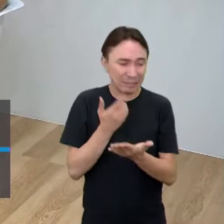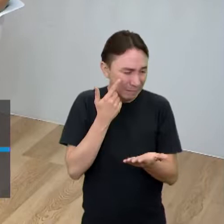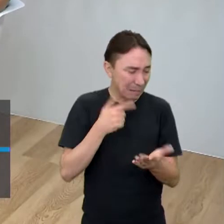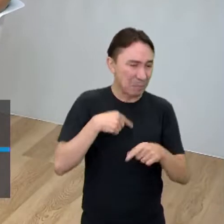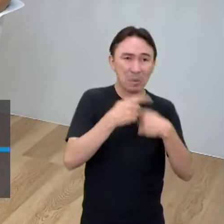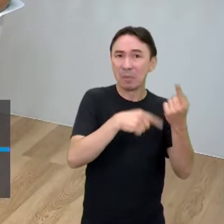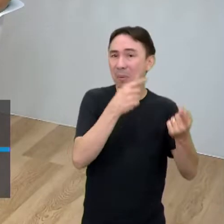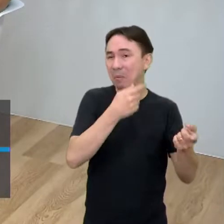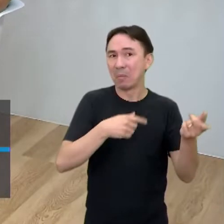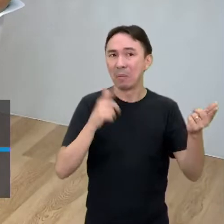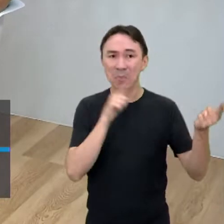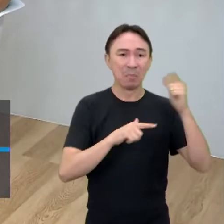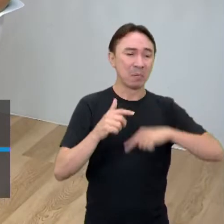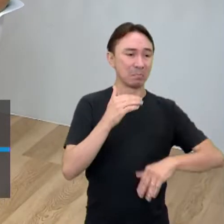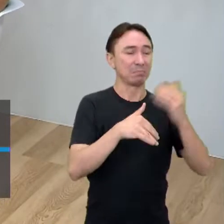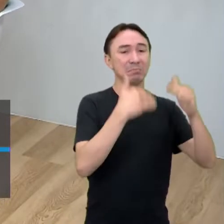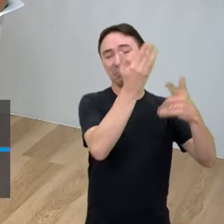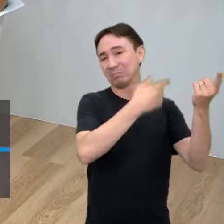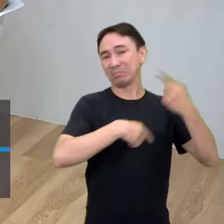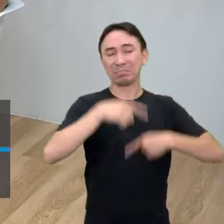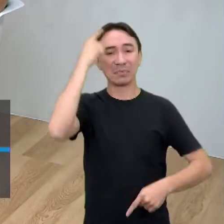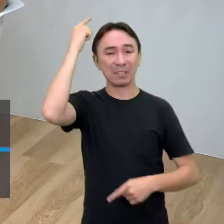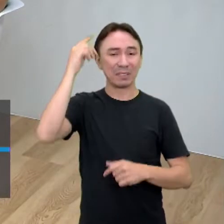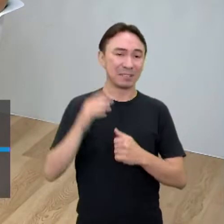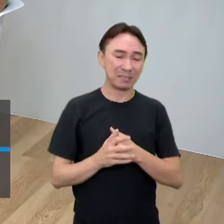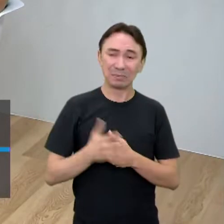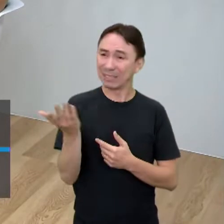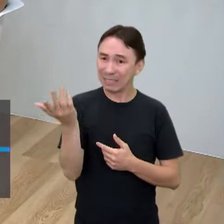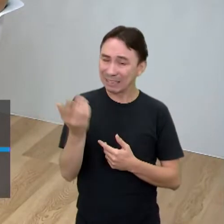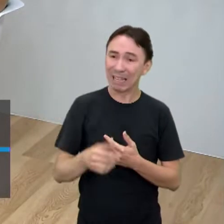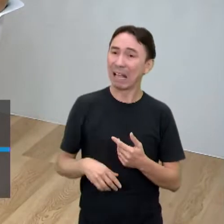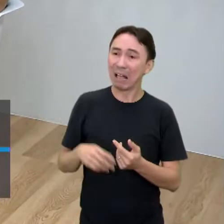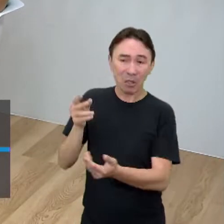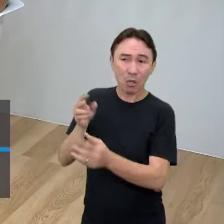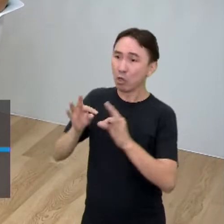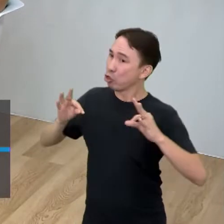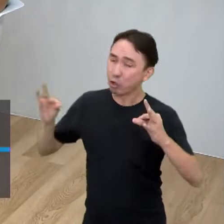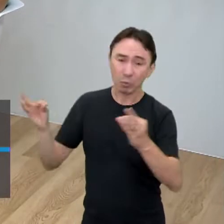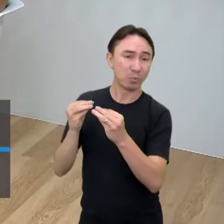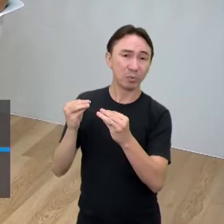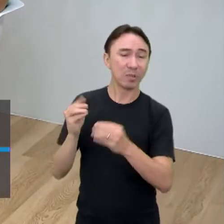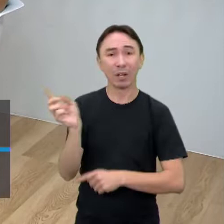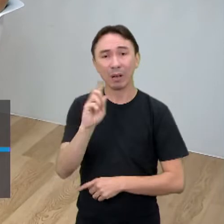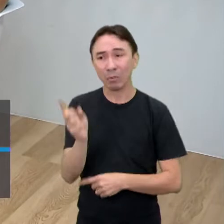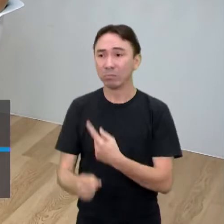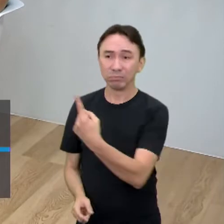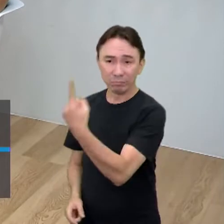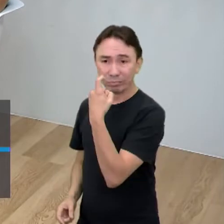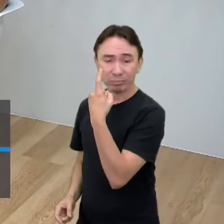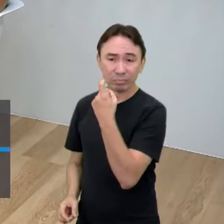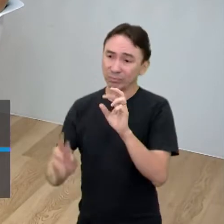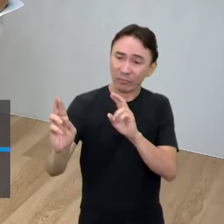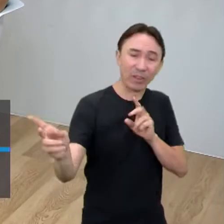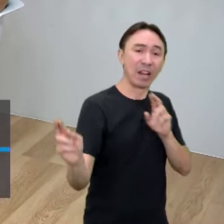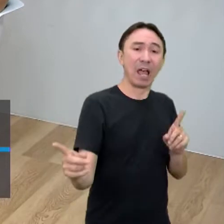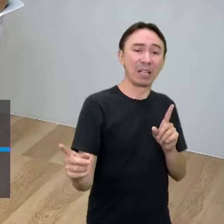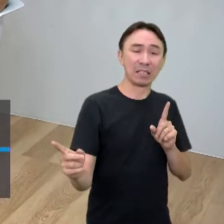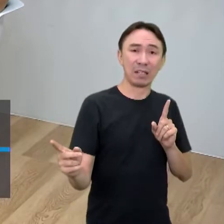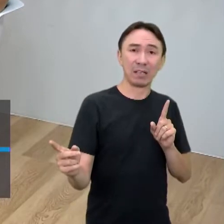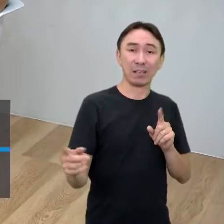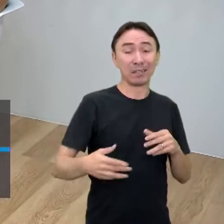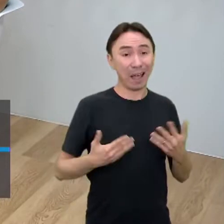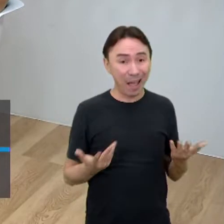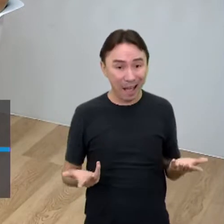Muito parabéns para essa pessoa, Sim, né? só que isso não é a regra. Não é. É a exceção da exceção e passa muitas vezes a